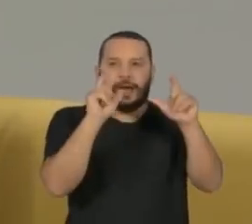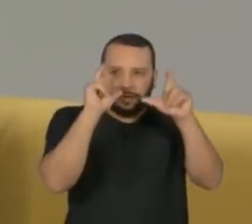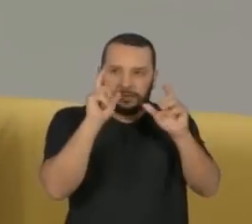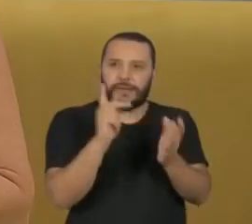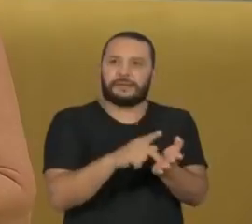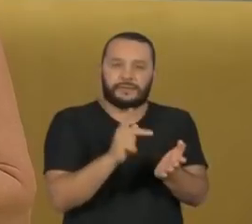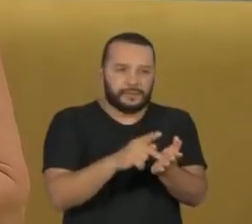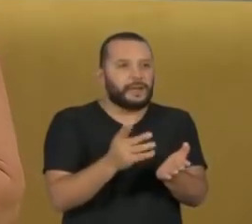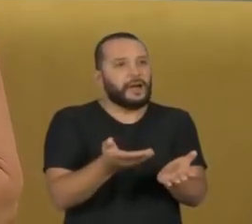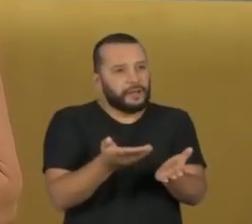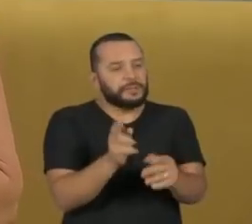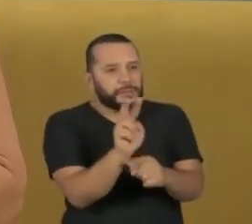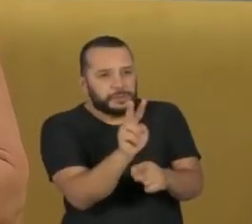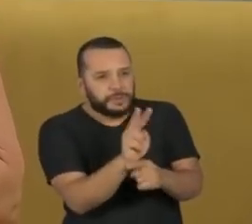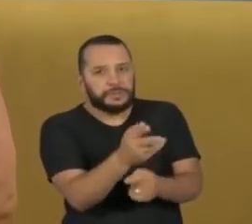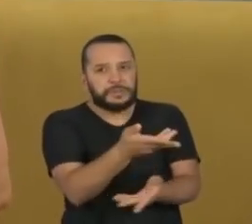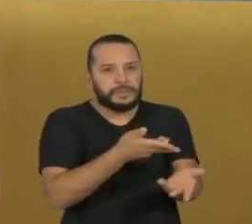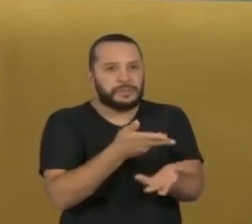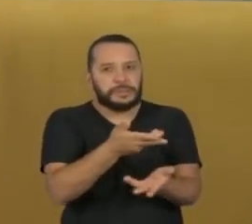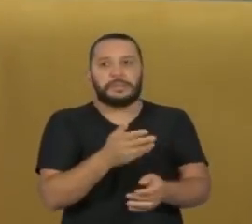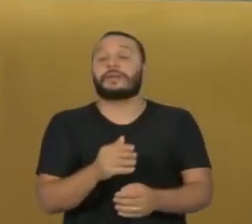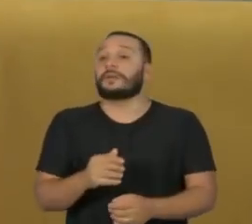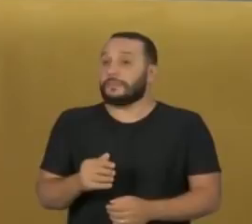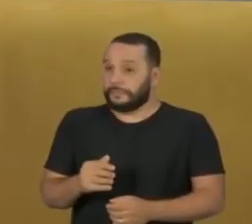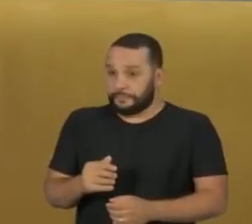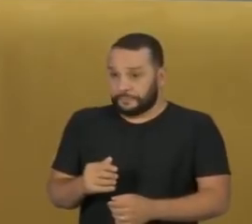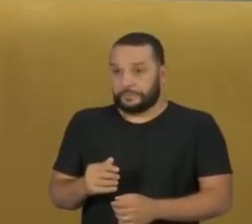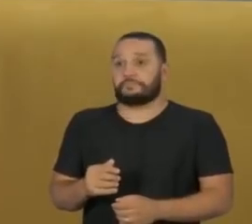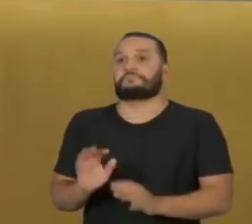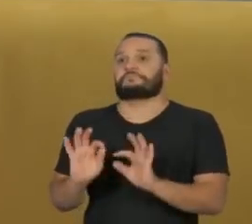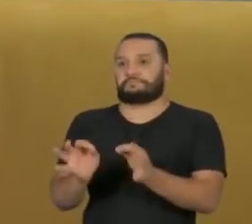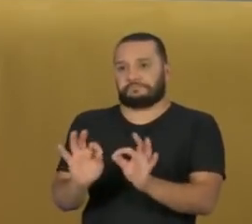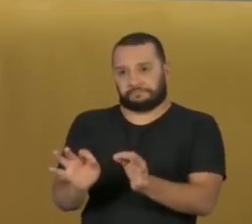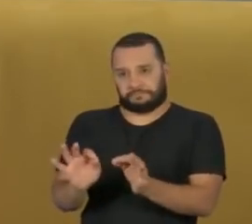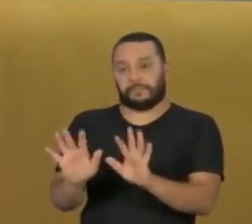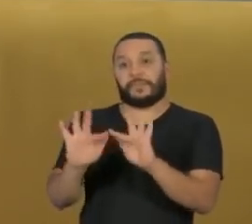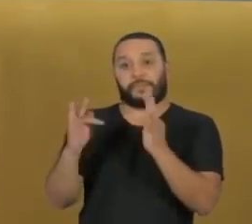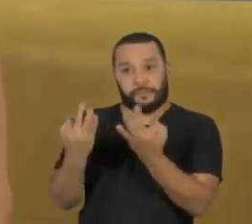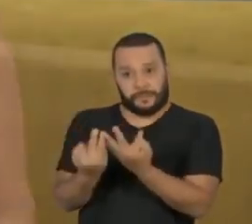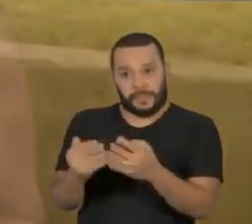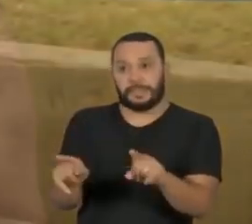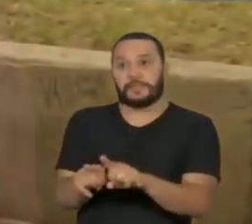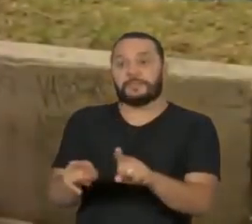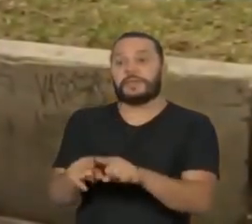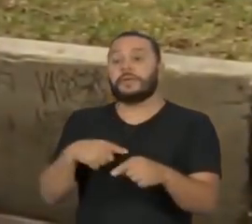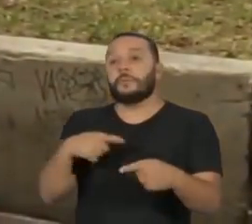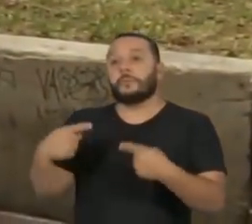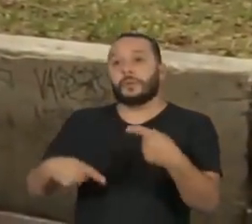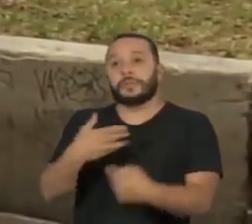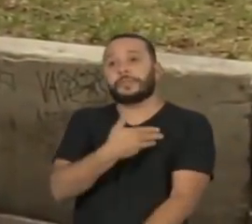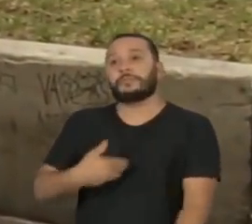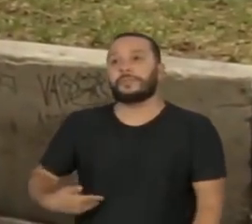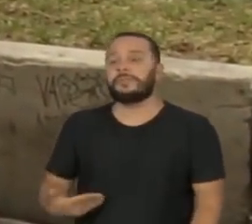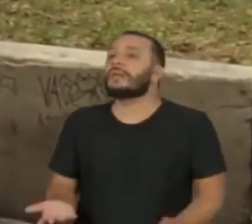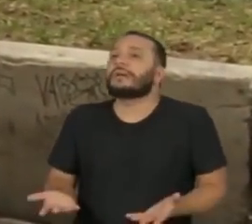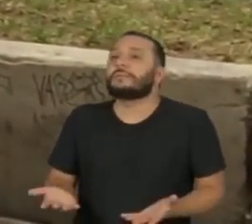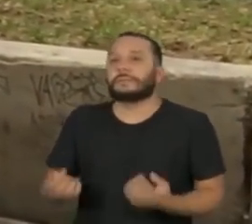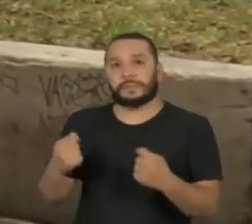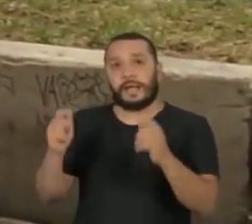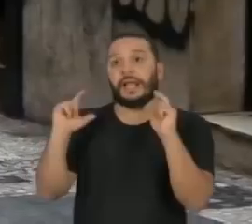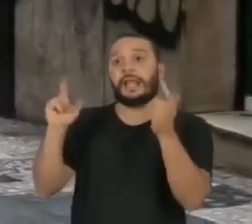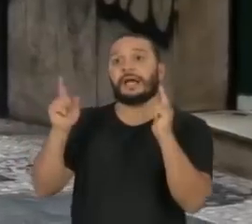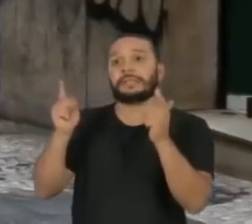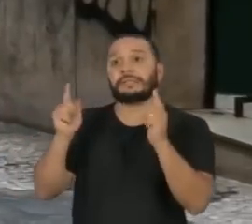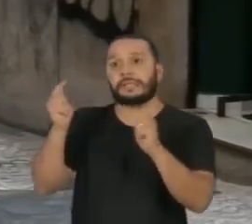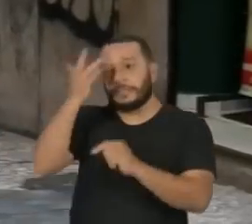Uhum. A família e também as políticas públicas, né? Tem que ter uma série de atividades para os mais idosos, né?